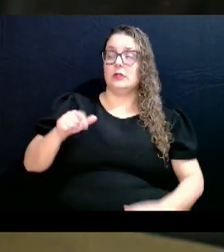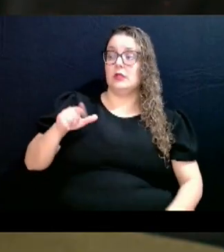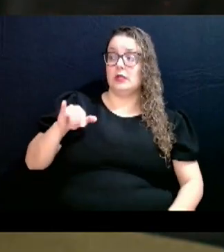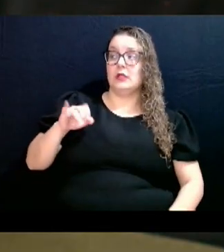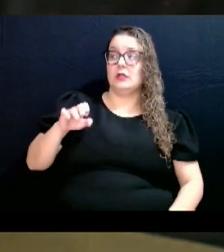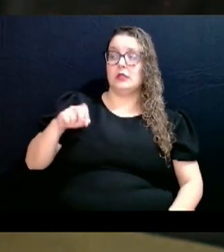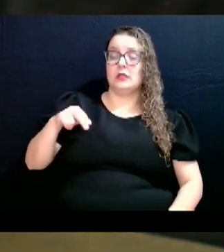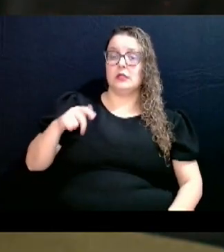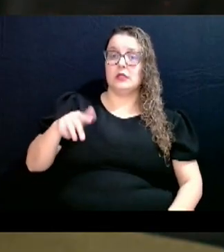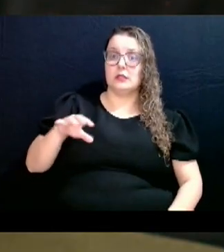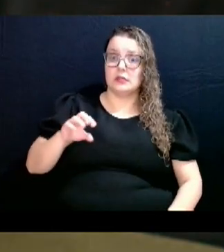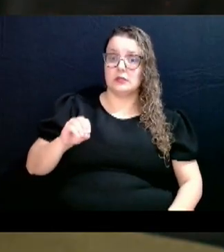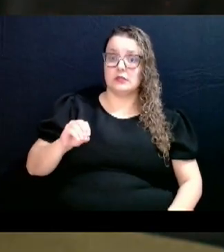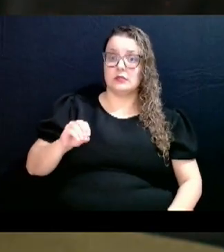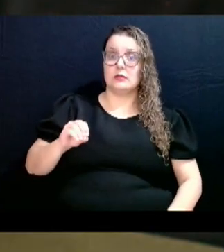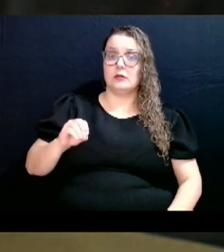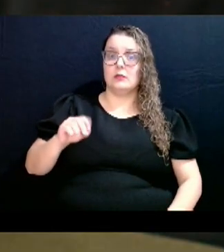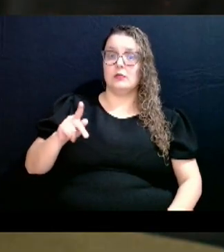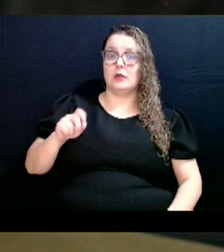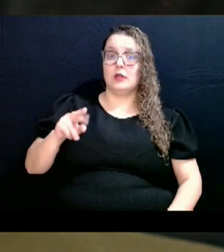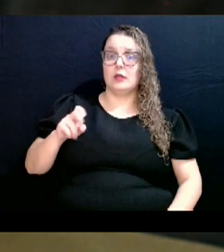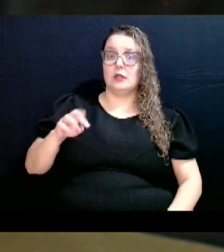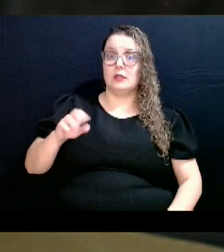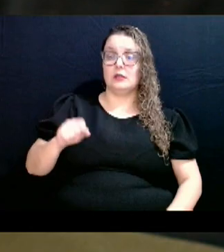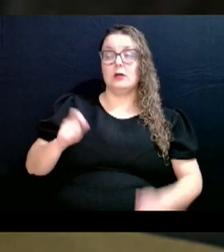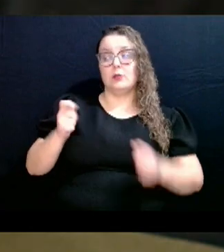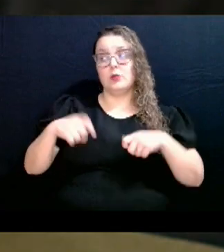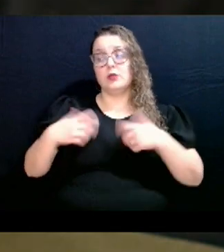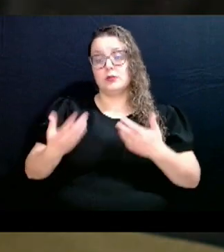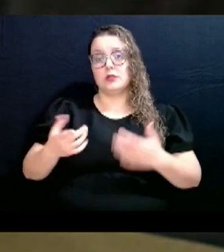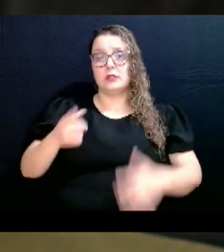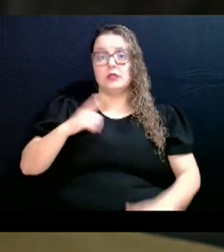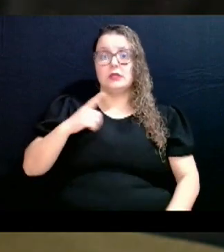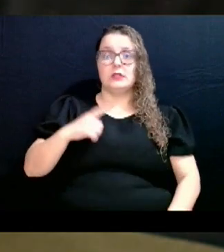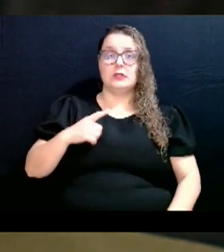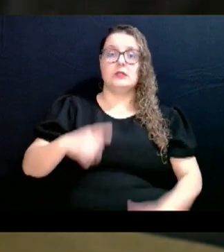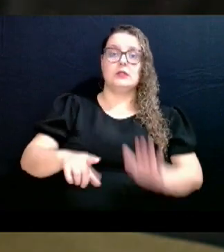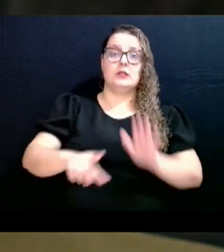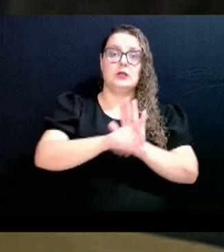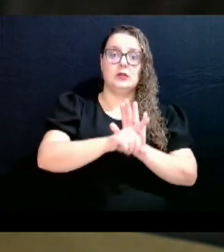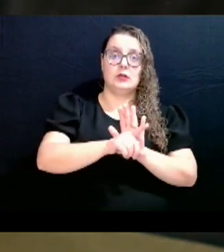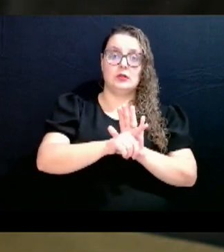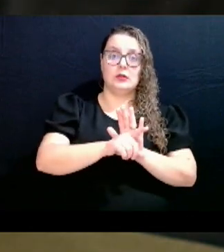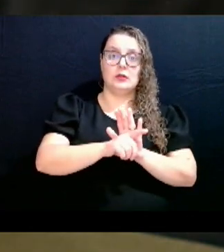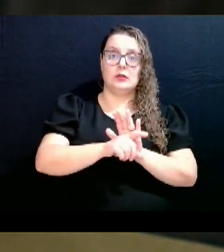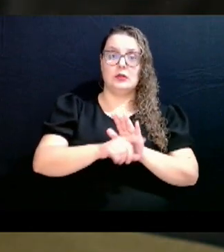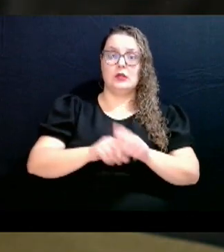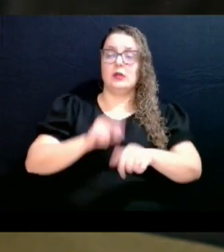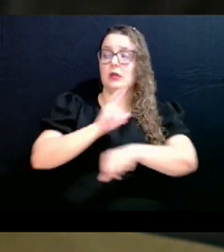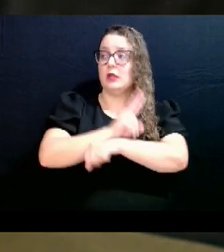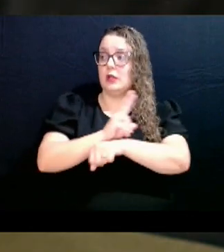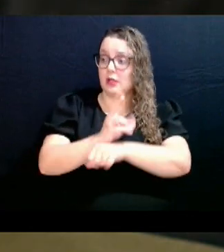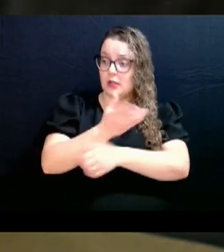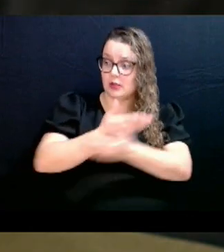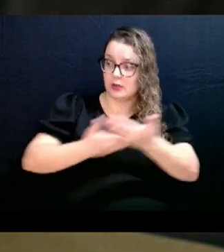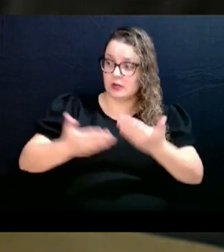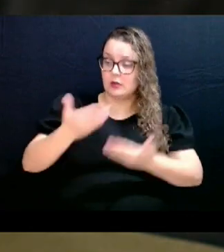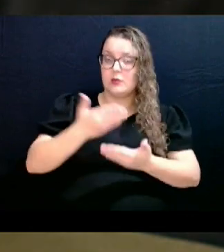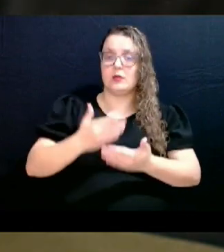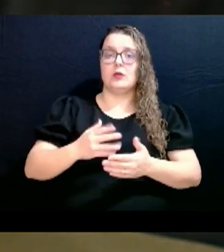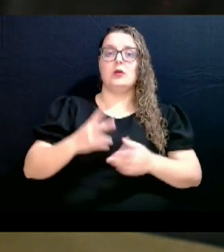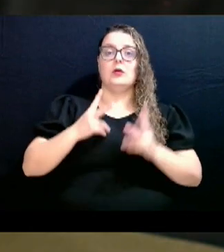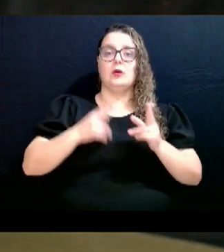Aí tem um item na legislação que prevê a guarda compartilhada, né, como regra